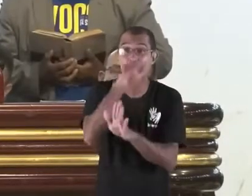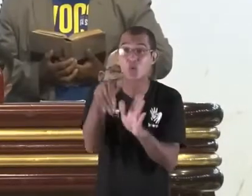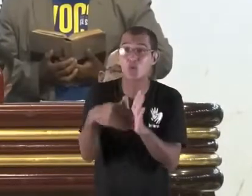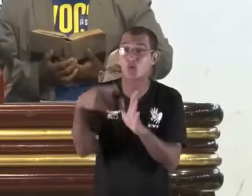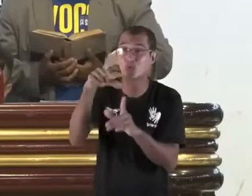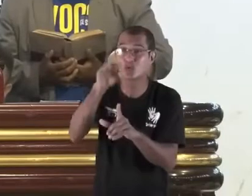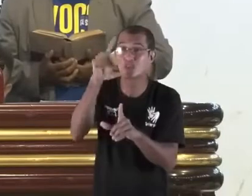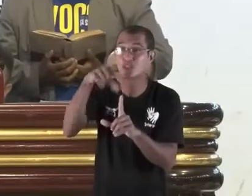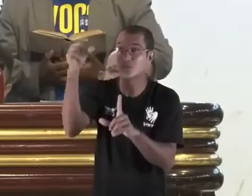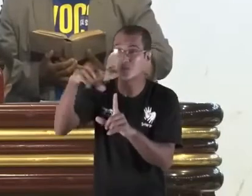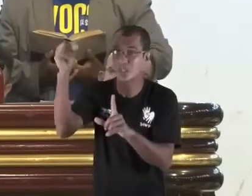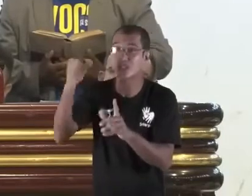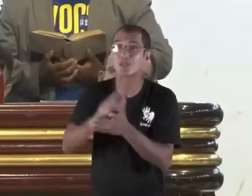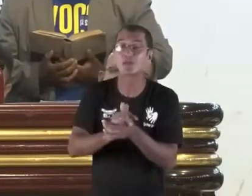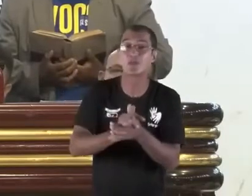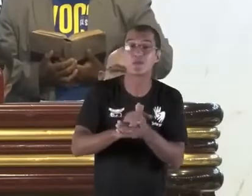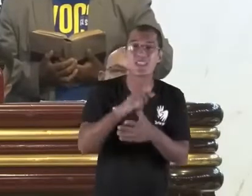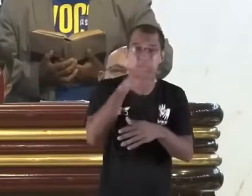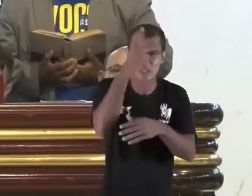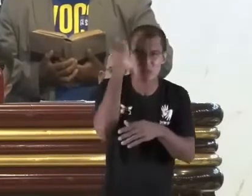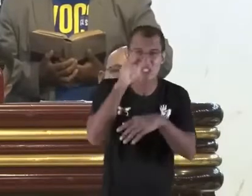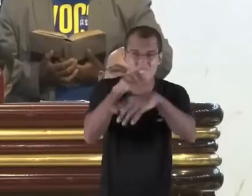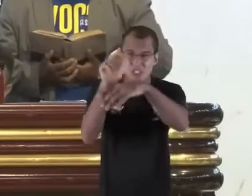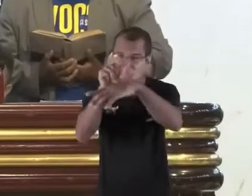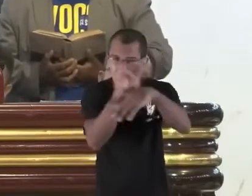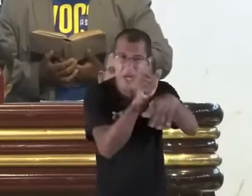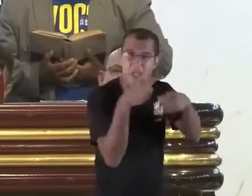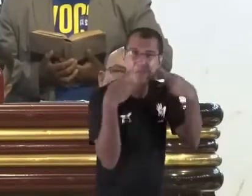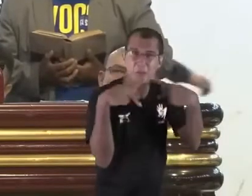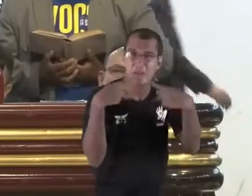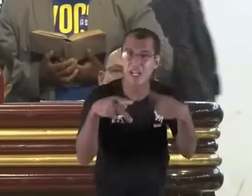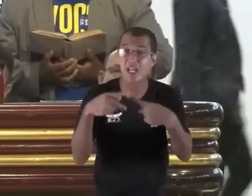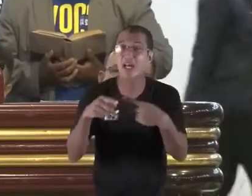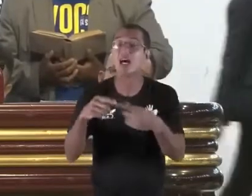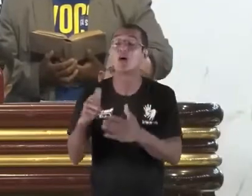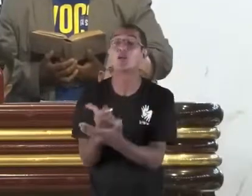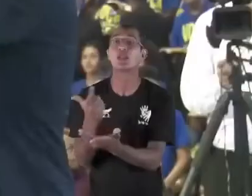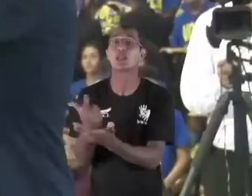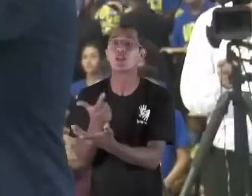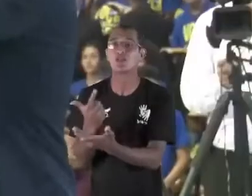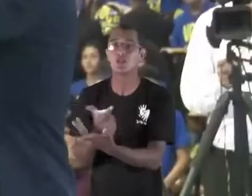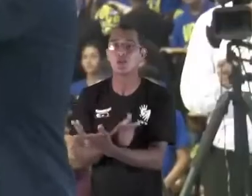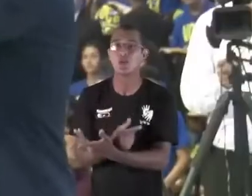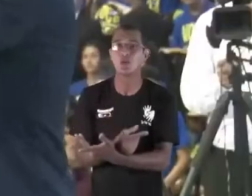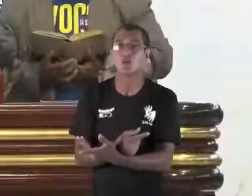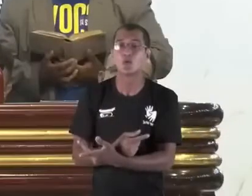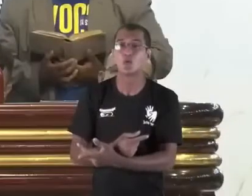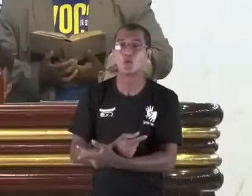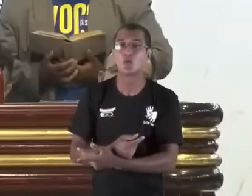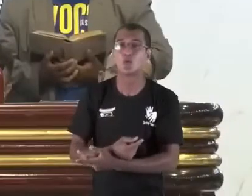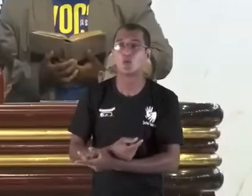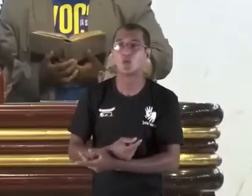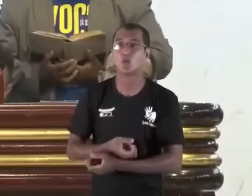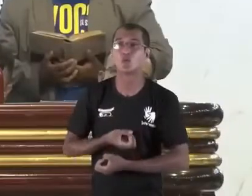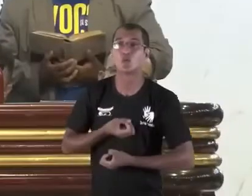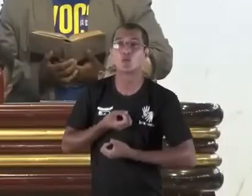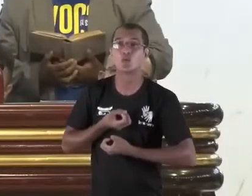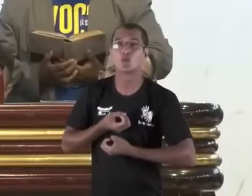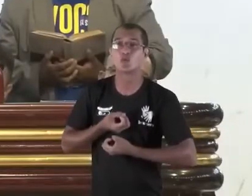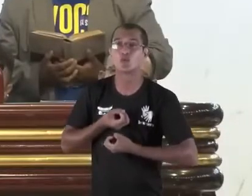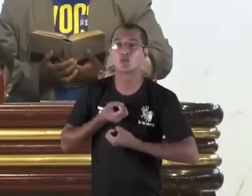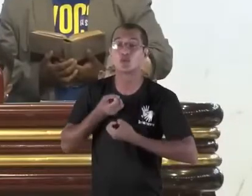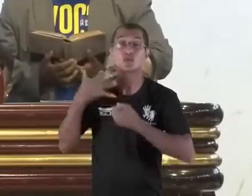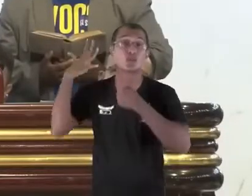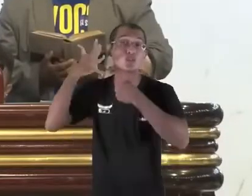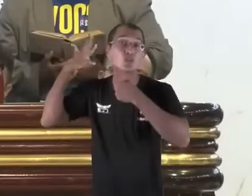vocacionados, aqueles que são chamados para pregar, o livro O Discurso de Pedro,